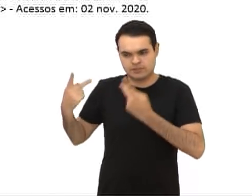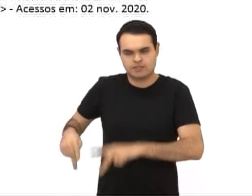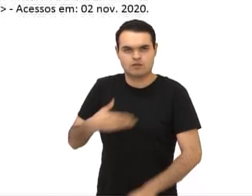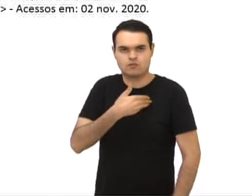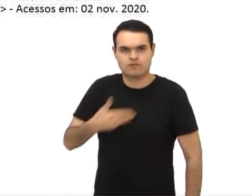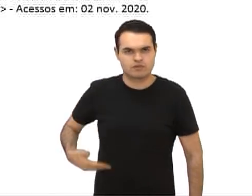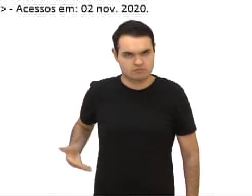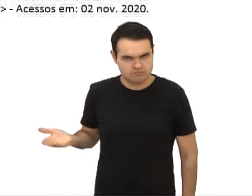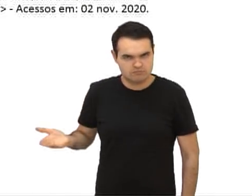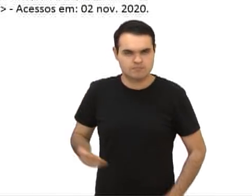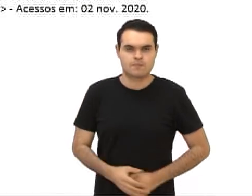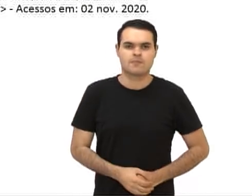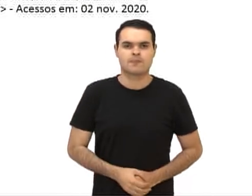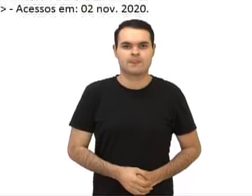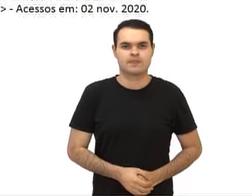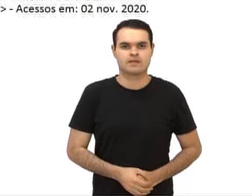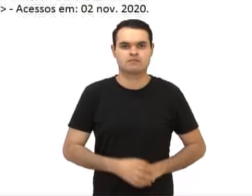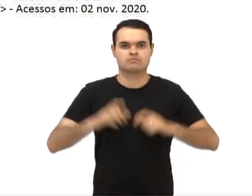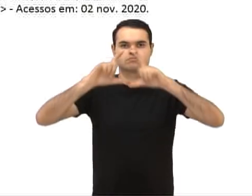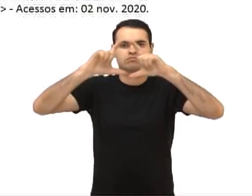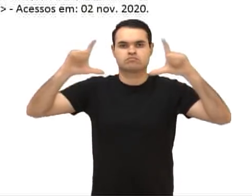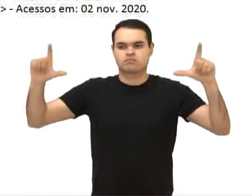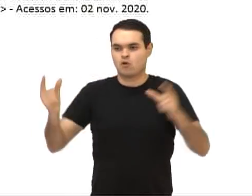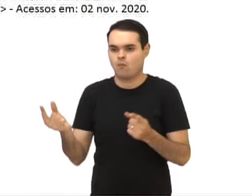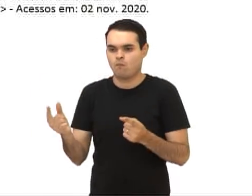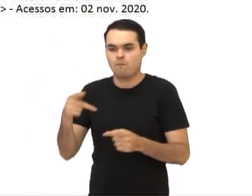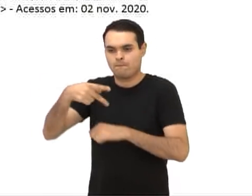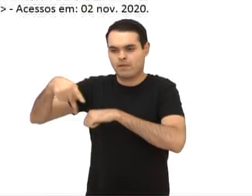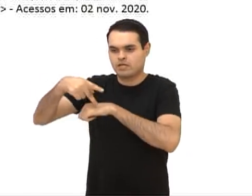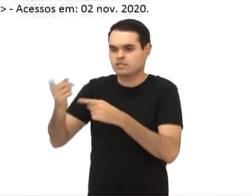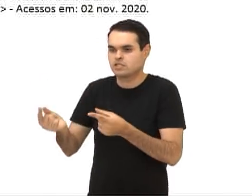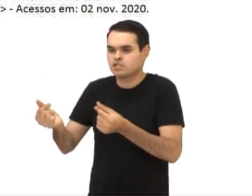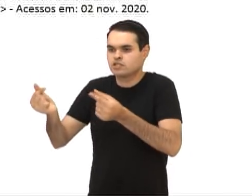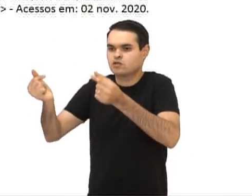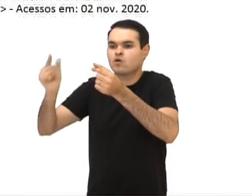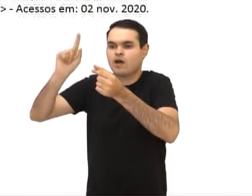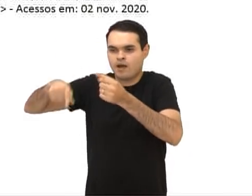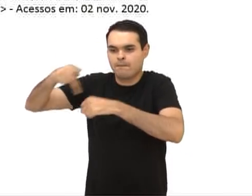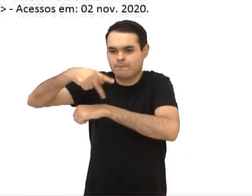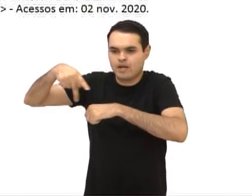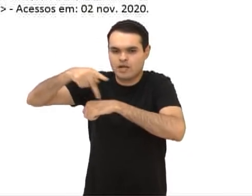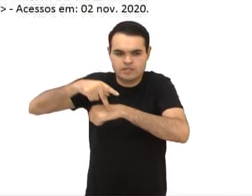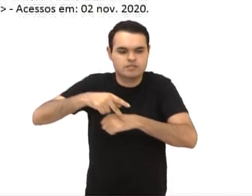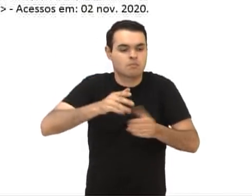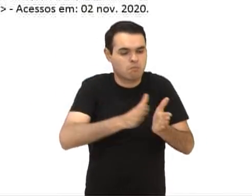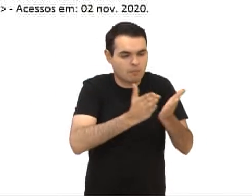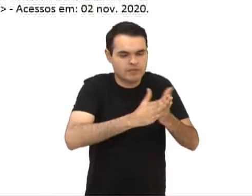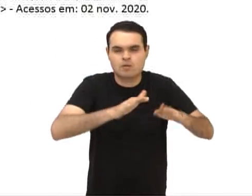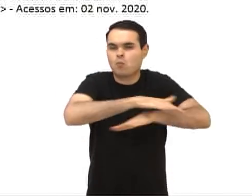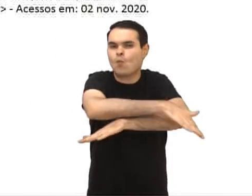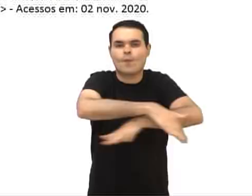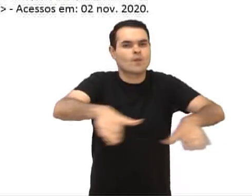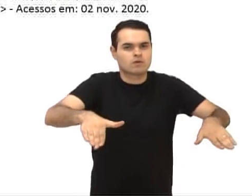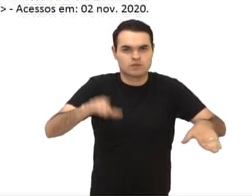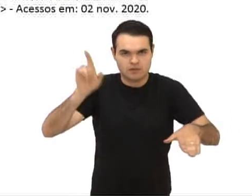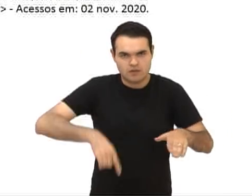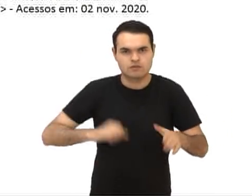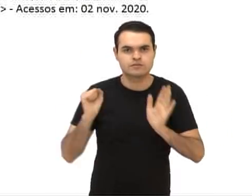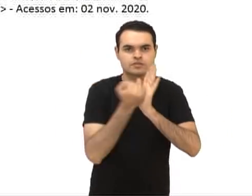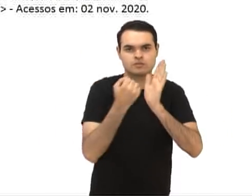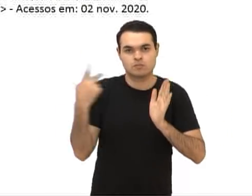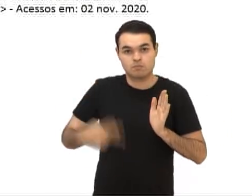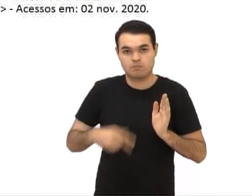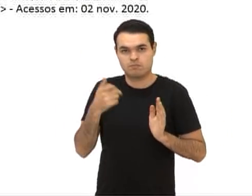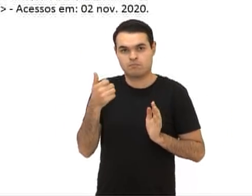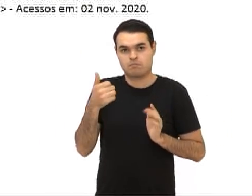dela. E o slogan, país rico é país sem pobreza, símbolo do primeiro governo da Dilma Rousseff.